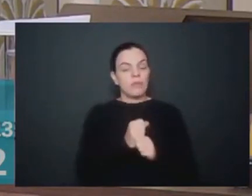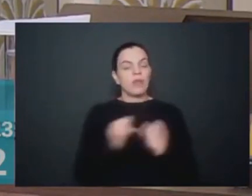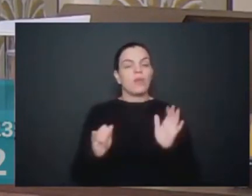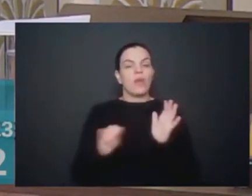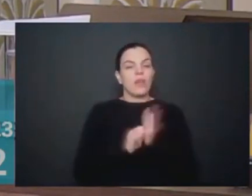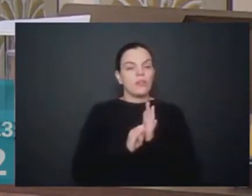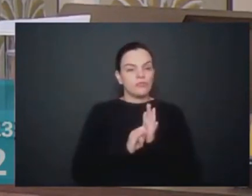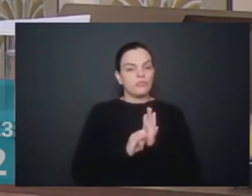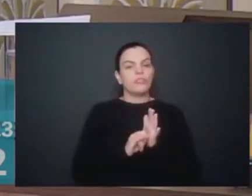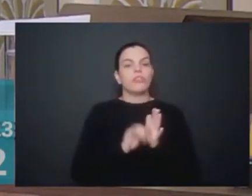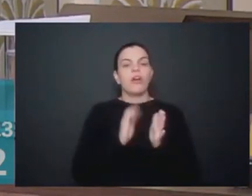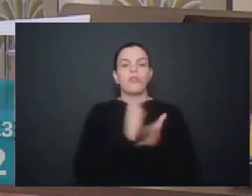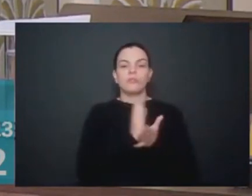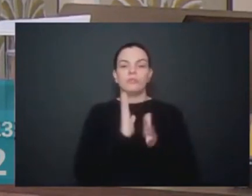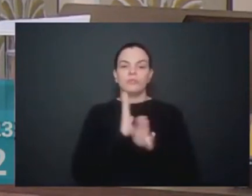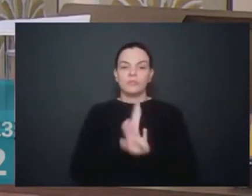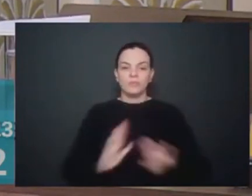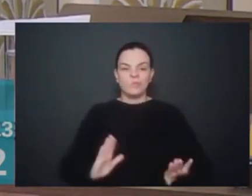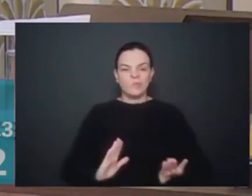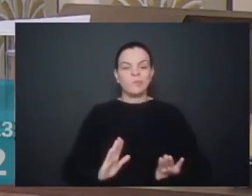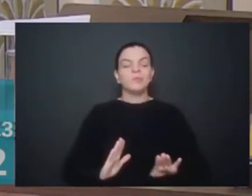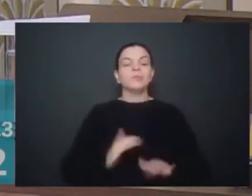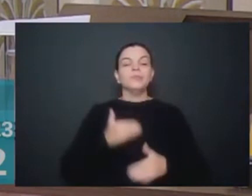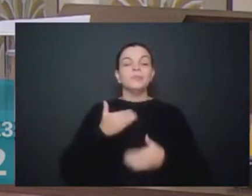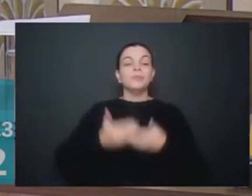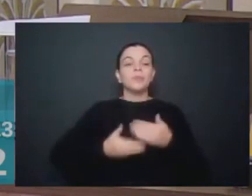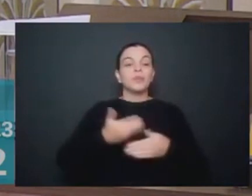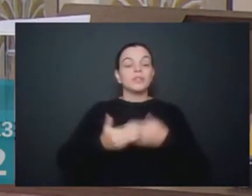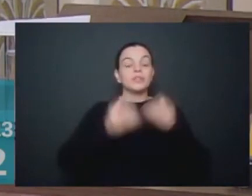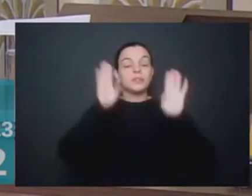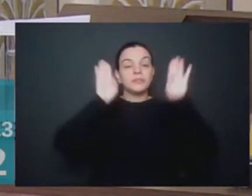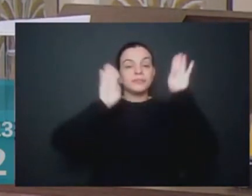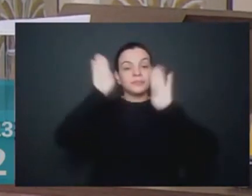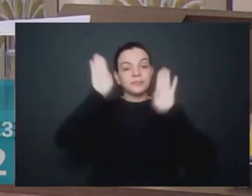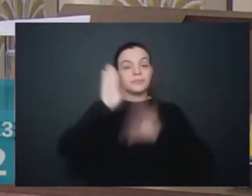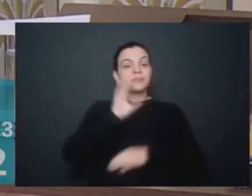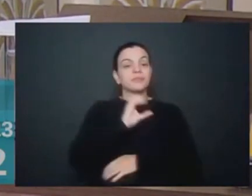licitatório CP22/23 foi publicado no dia